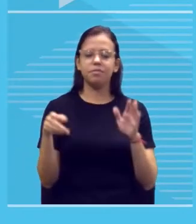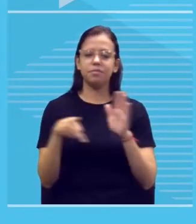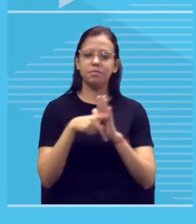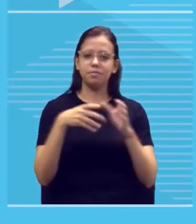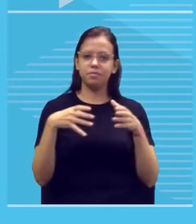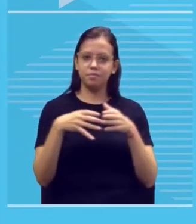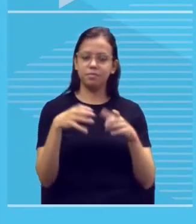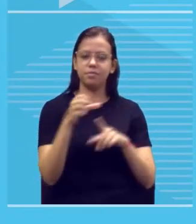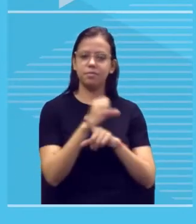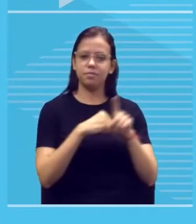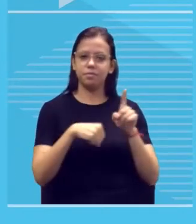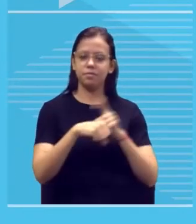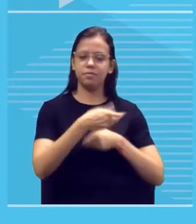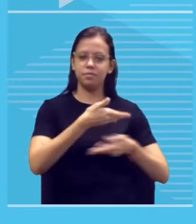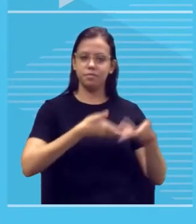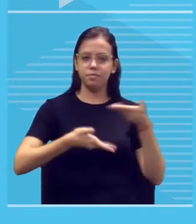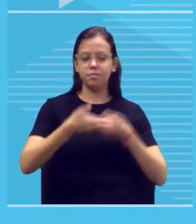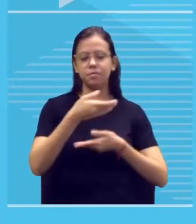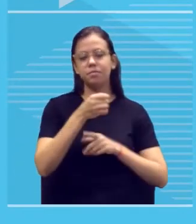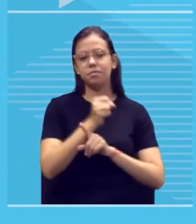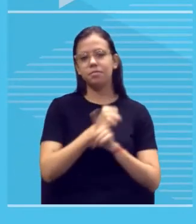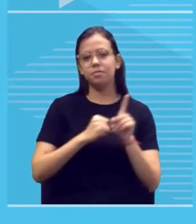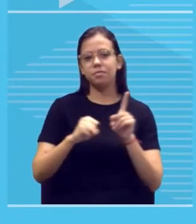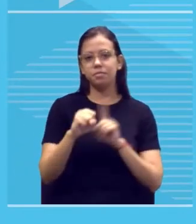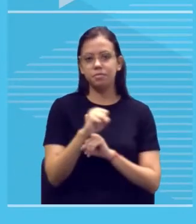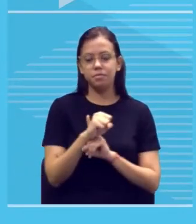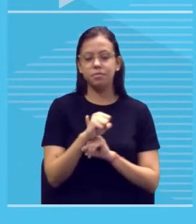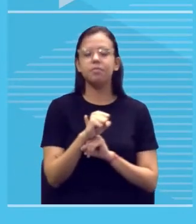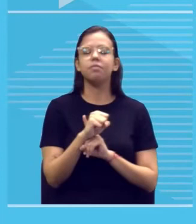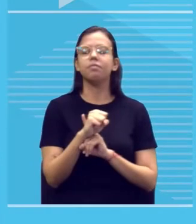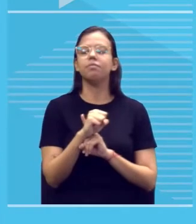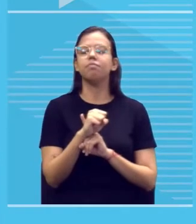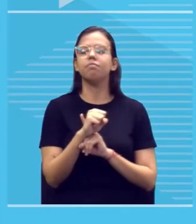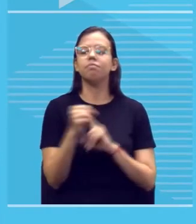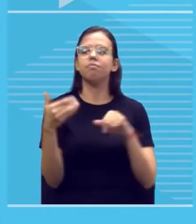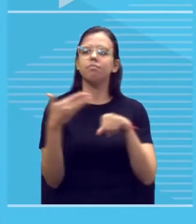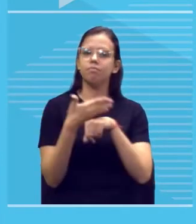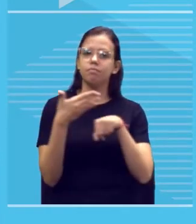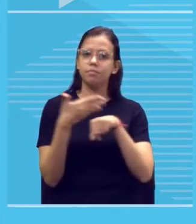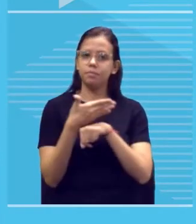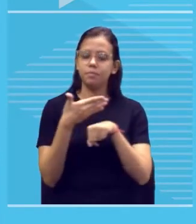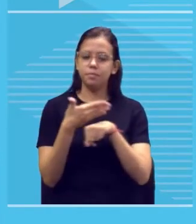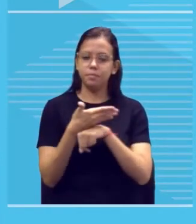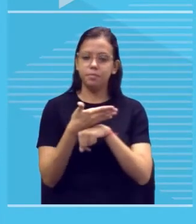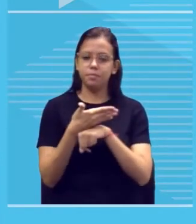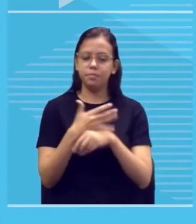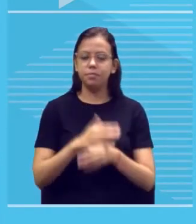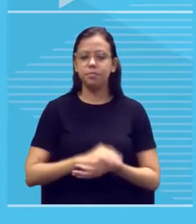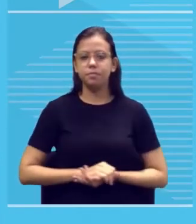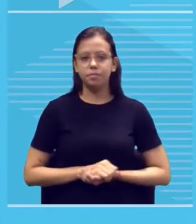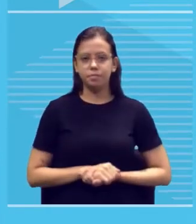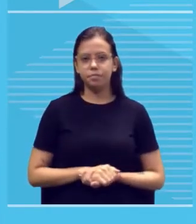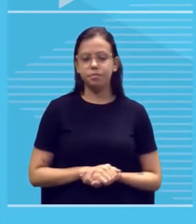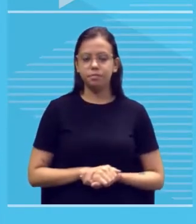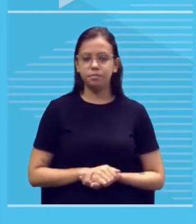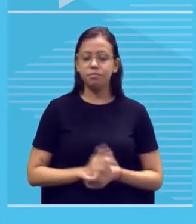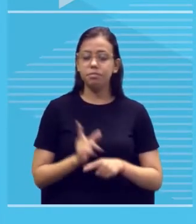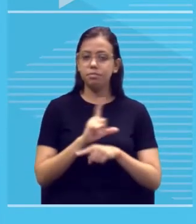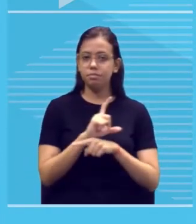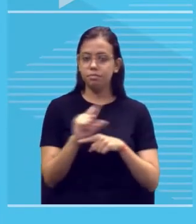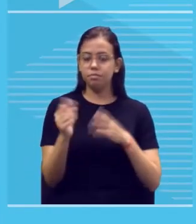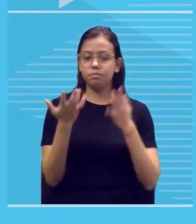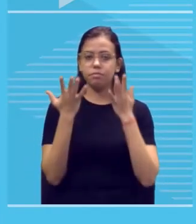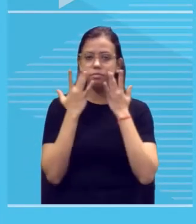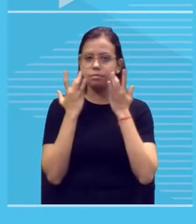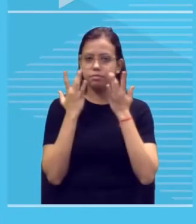envolvidas com a sociedade da qual elas mesmas fazem parte era sair do teatro